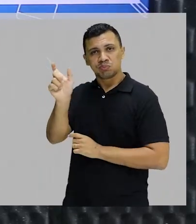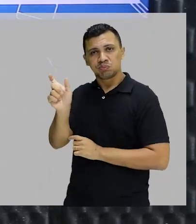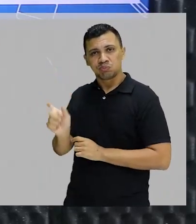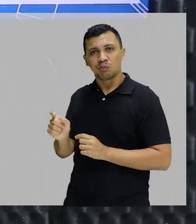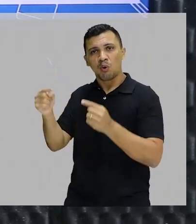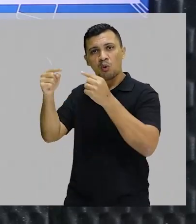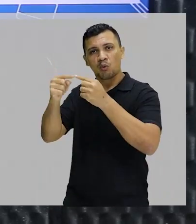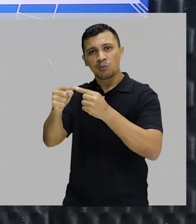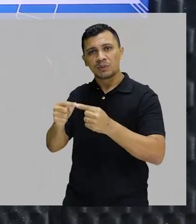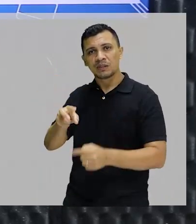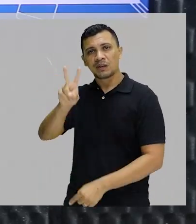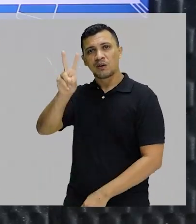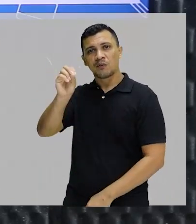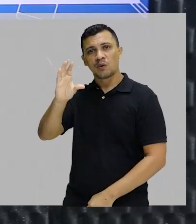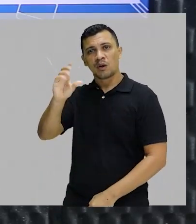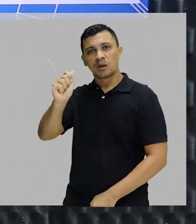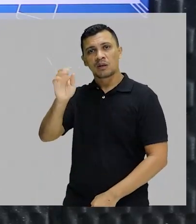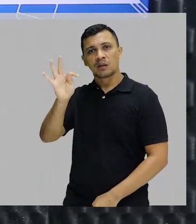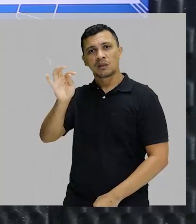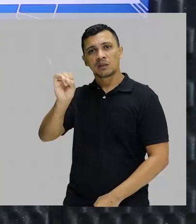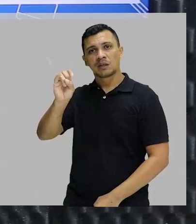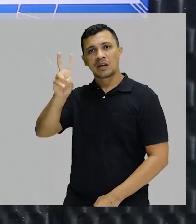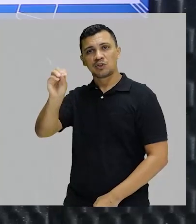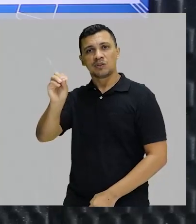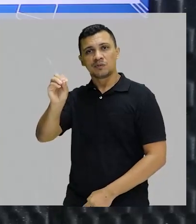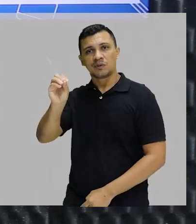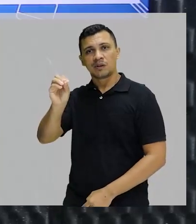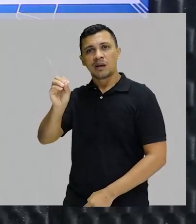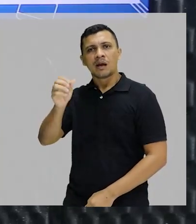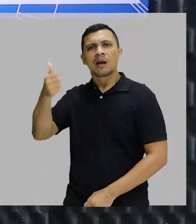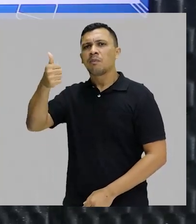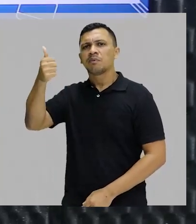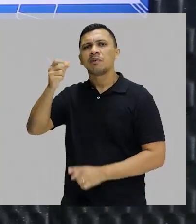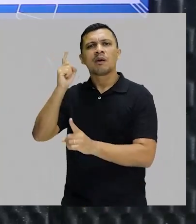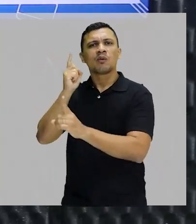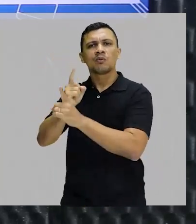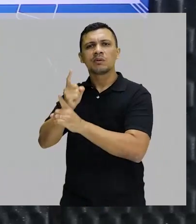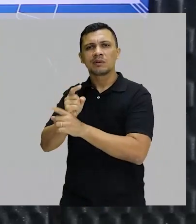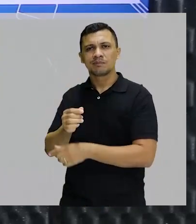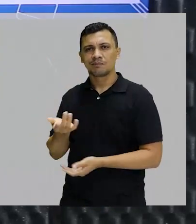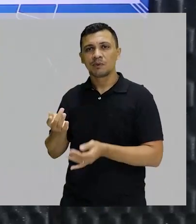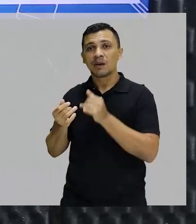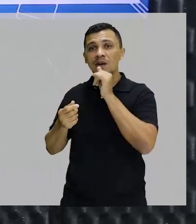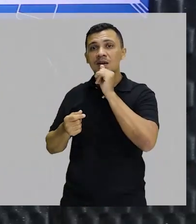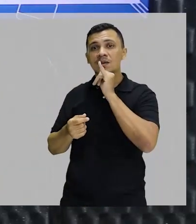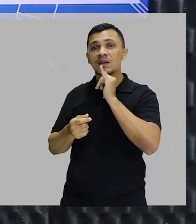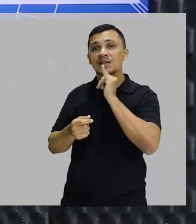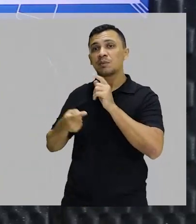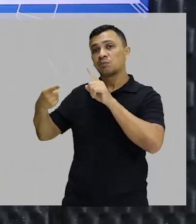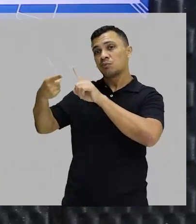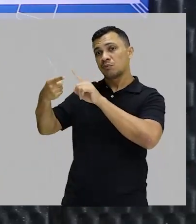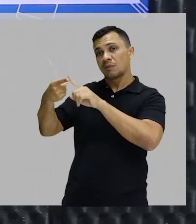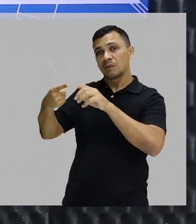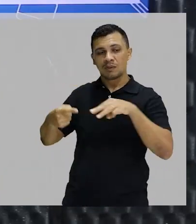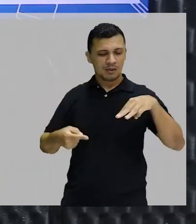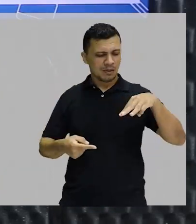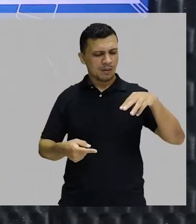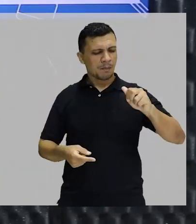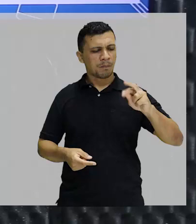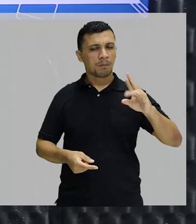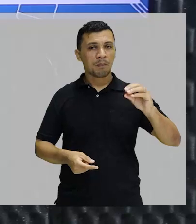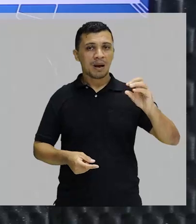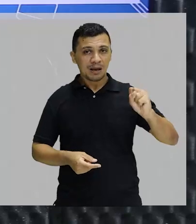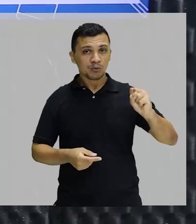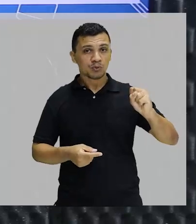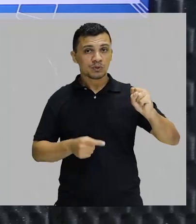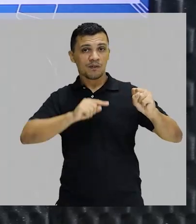A forma que a gente encontra mais comumente é a primeira, né? Marcos, estamos à sua espera. Então, muito cuidado, porque o vocativo